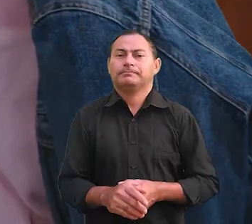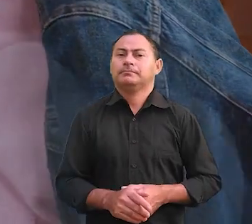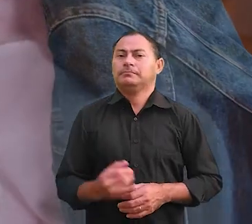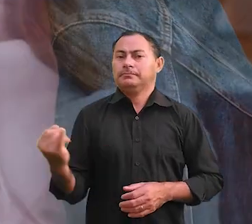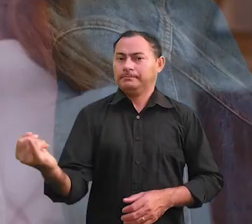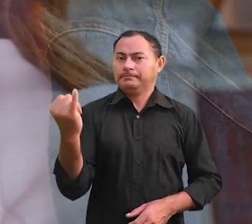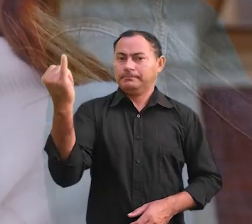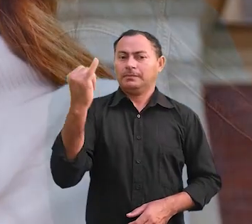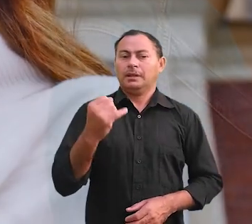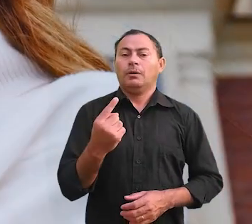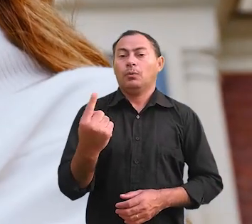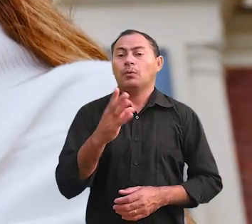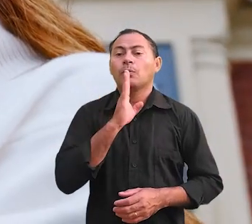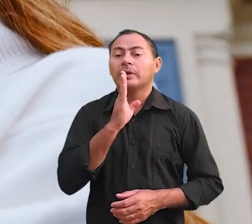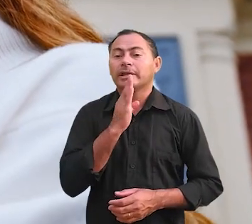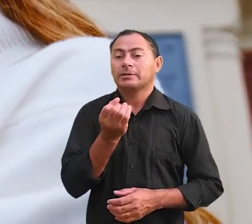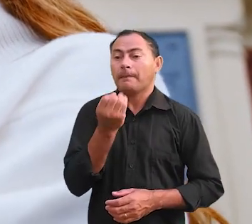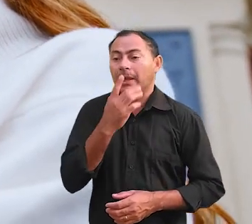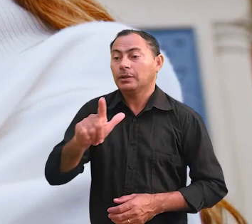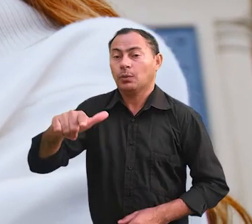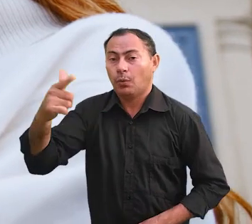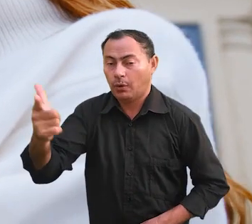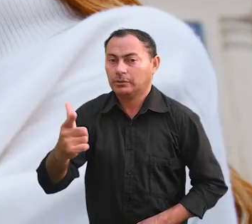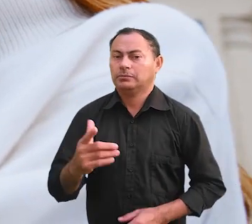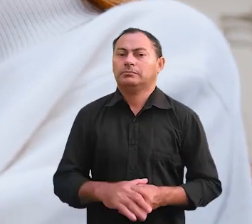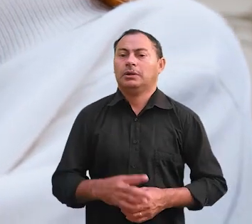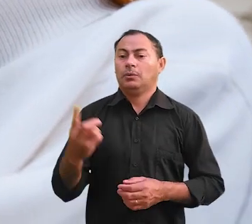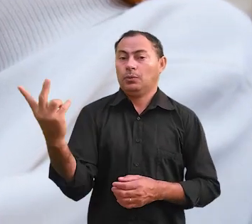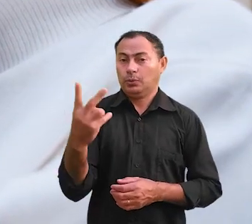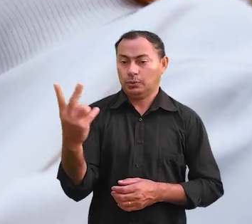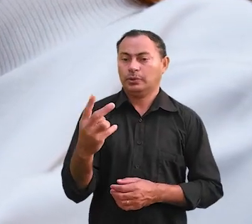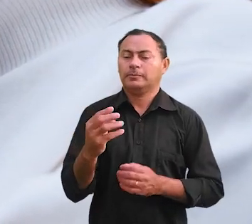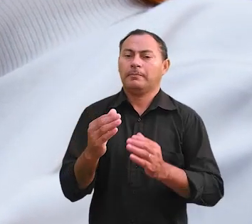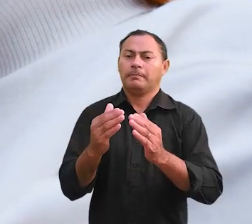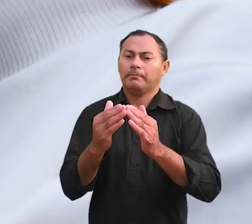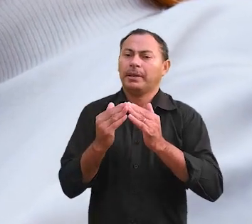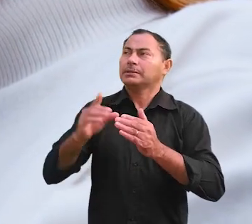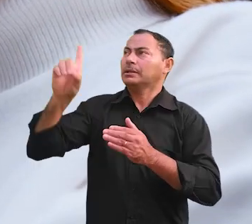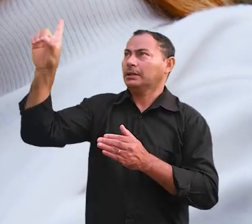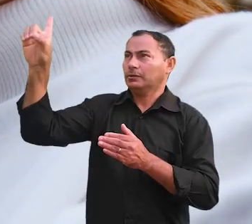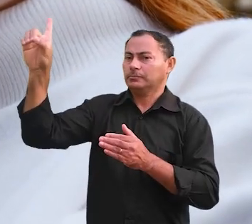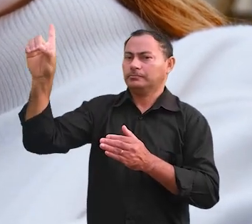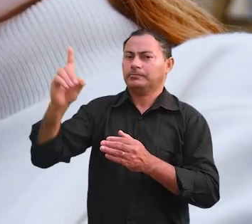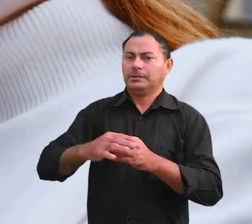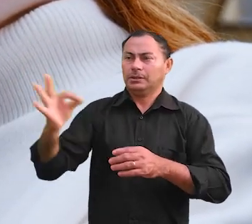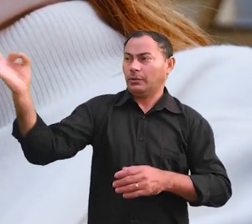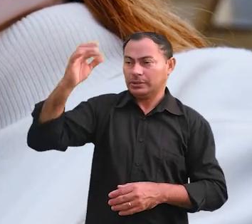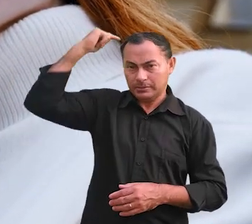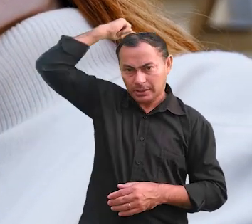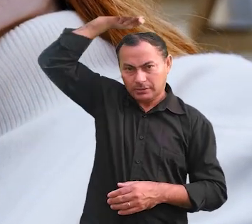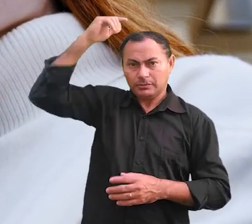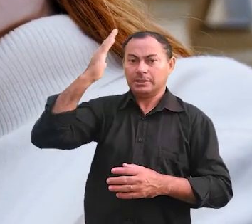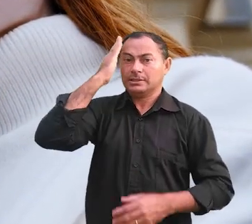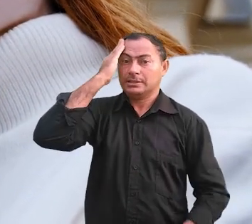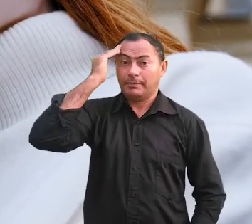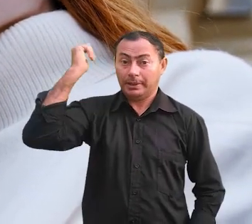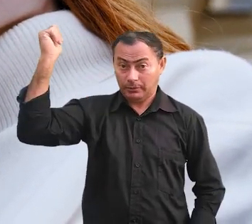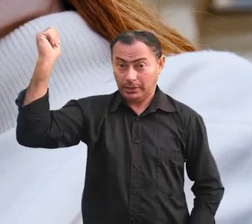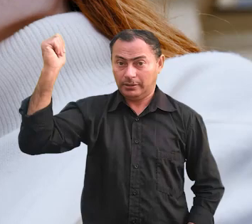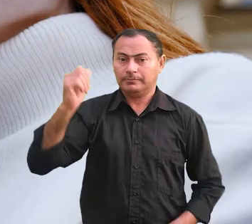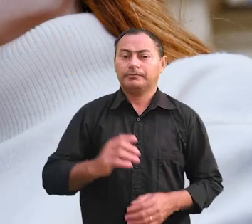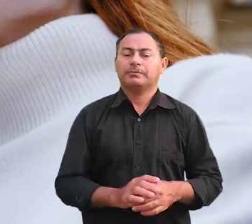é muito importante que um conheça bem o outro que os dois peçam a Deus e ao Espírito Santo